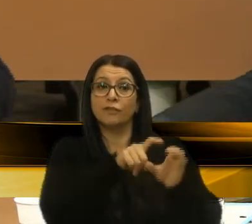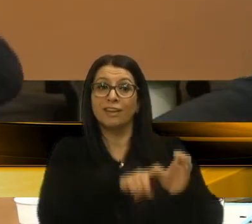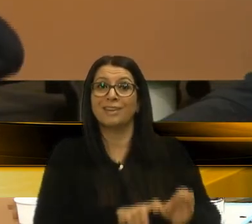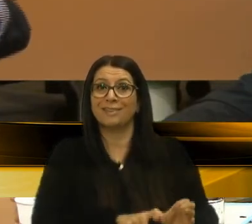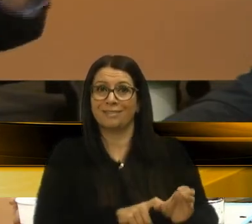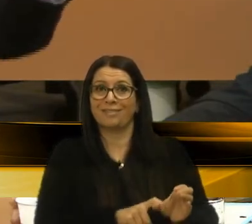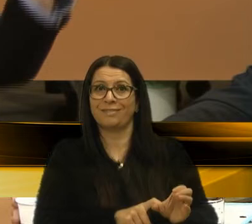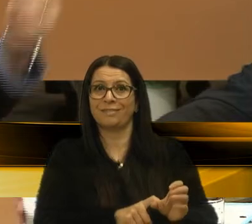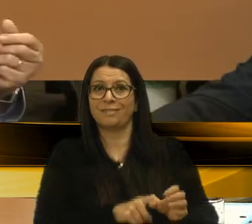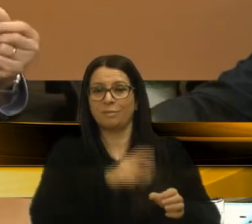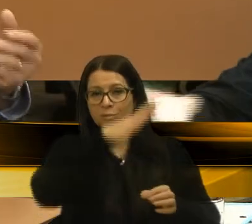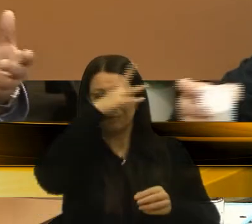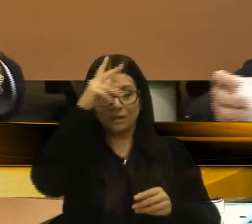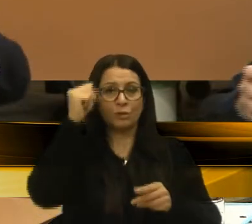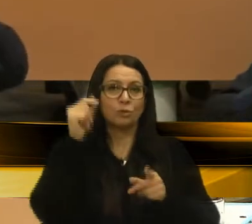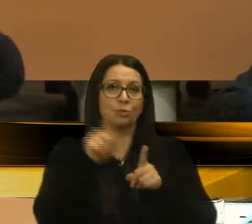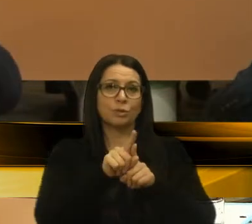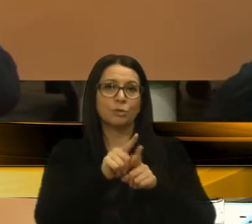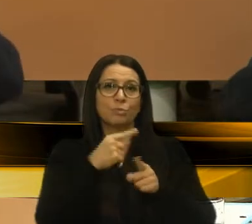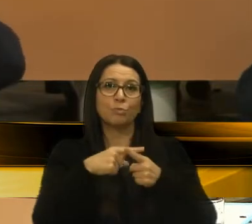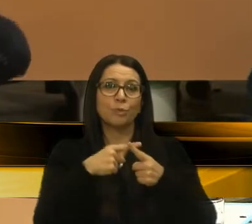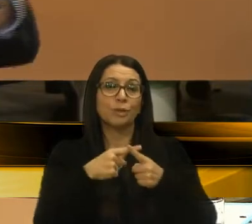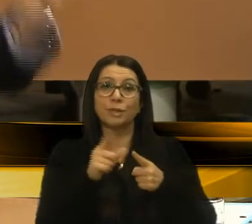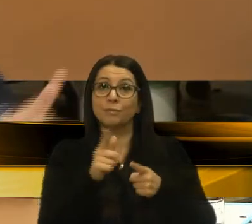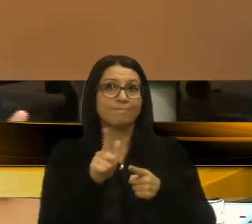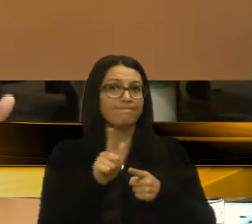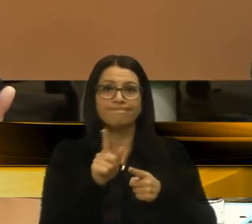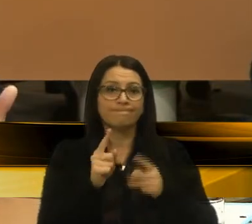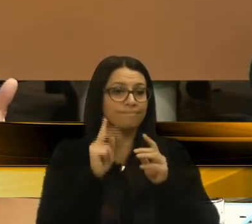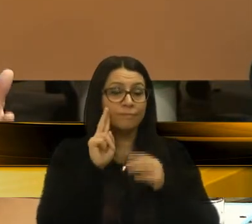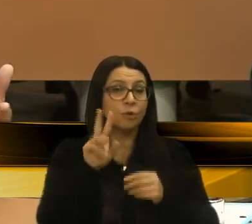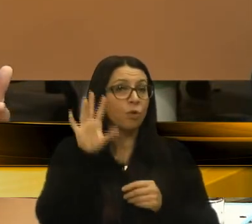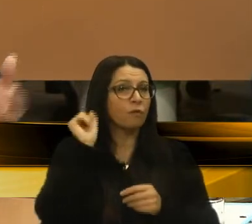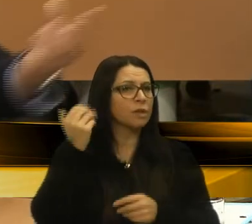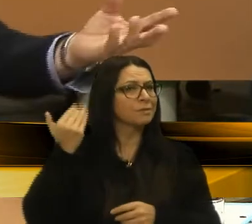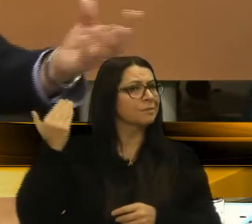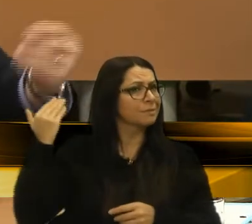ativa por questões que não foram ouvidas